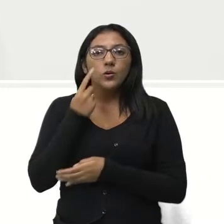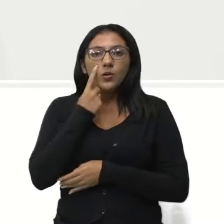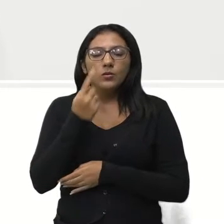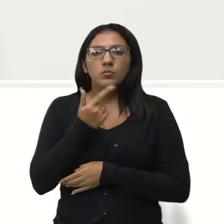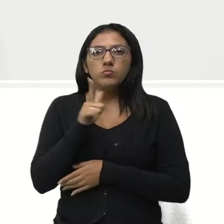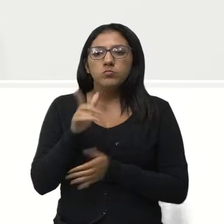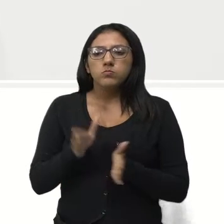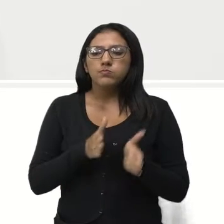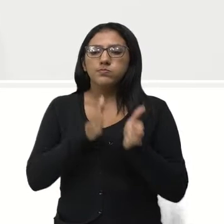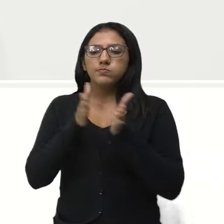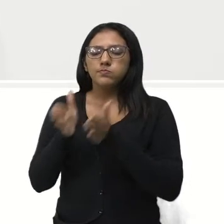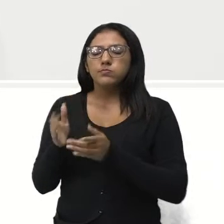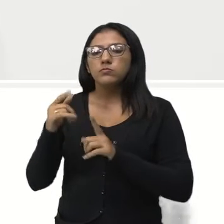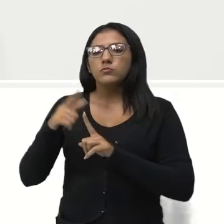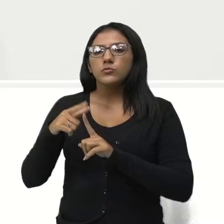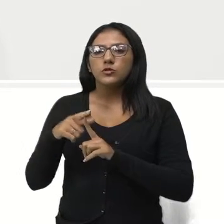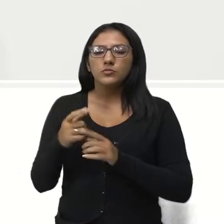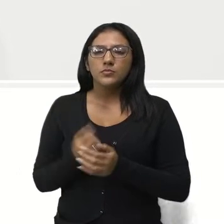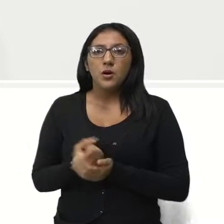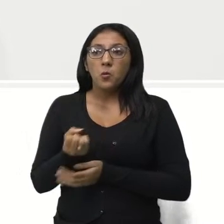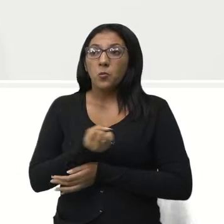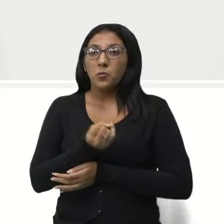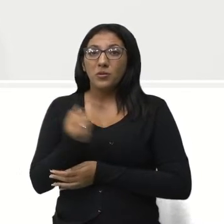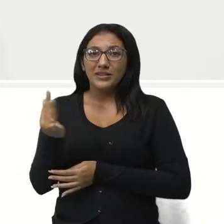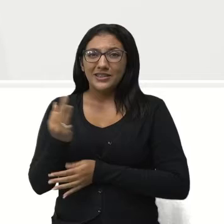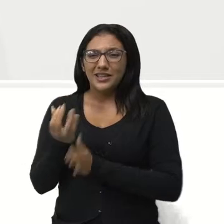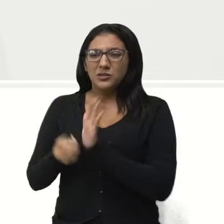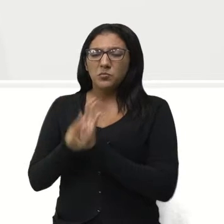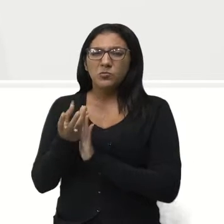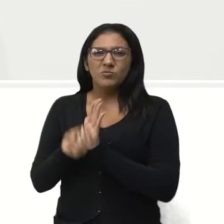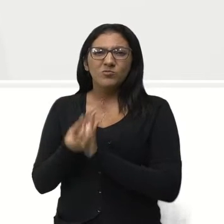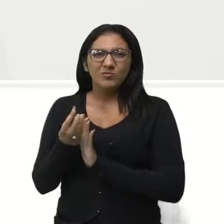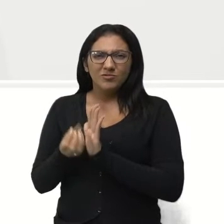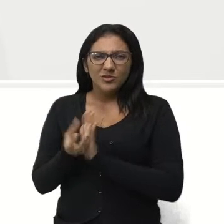E a nossa outra grandeza é o número de peças.